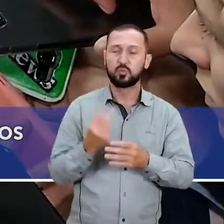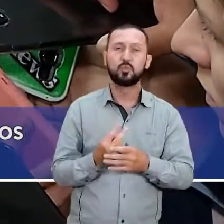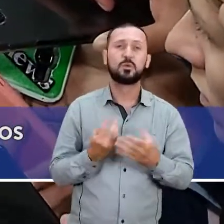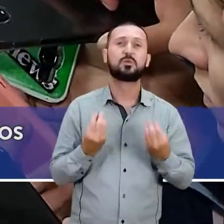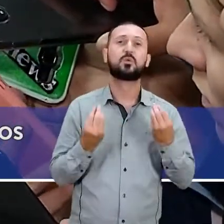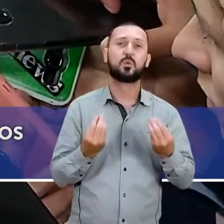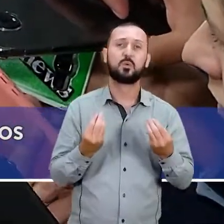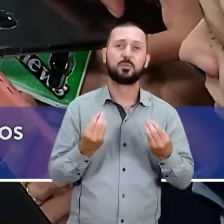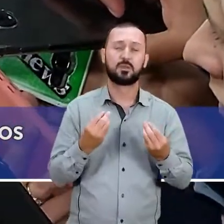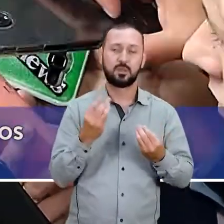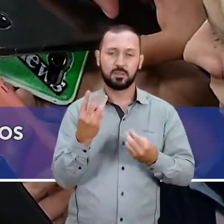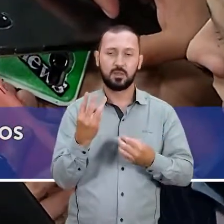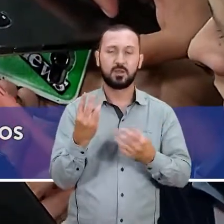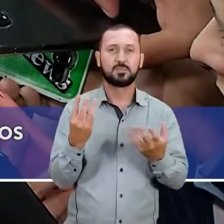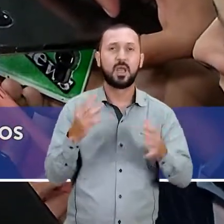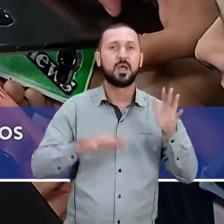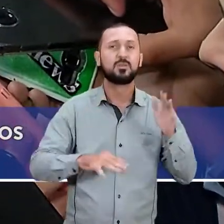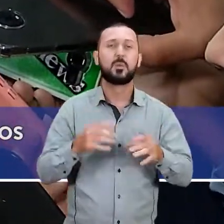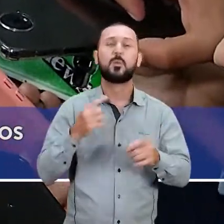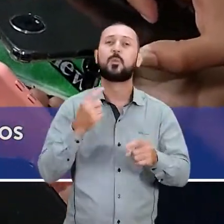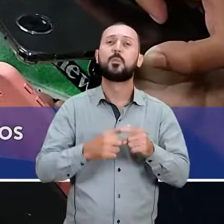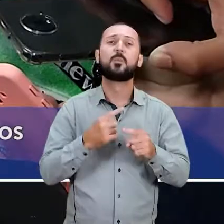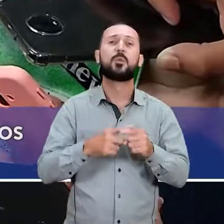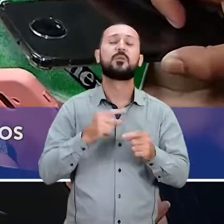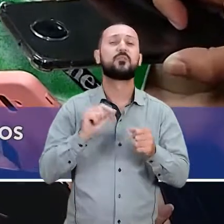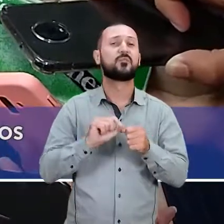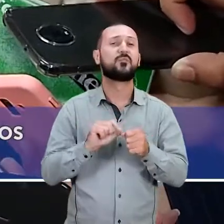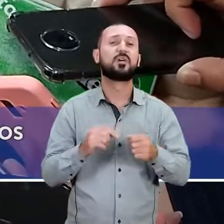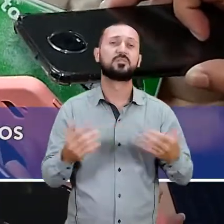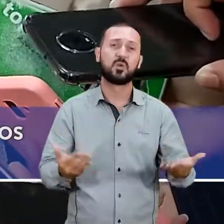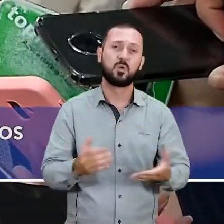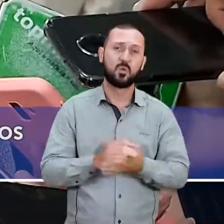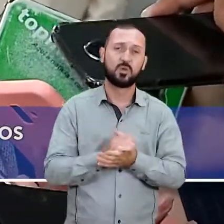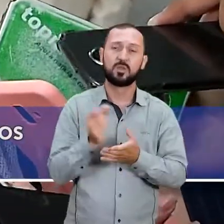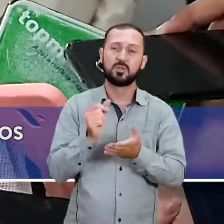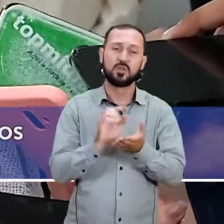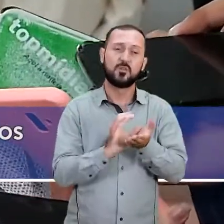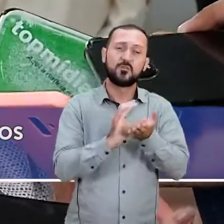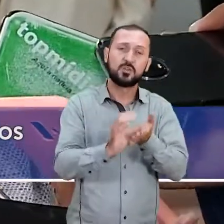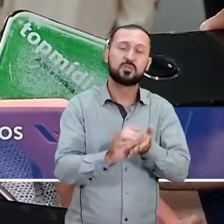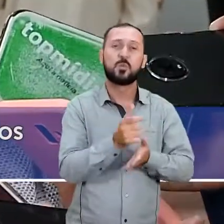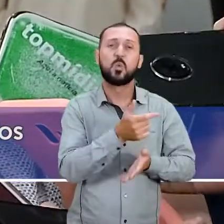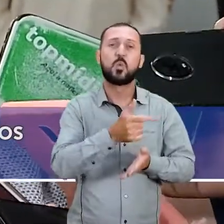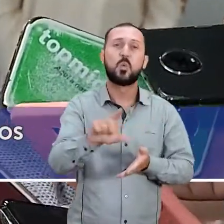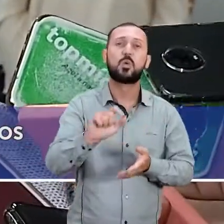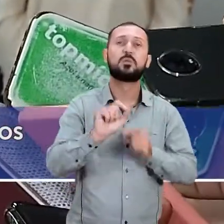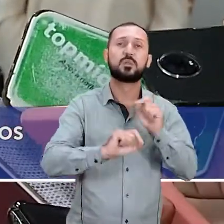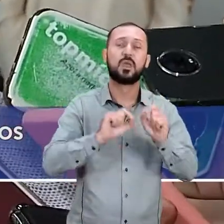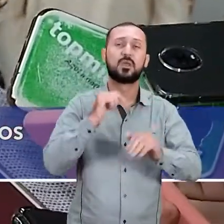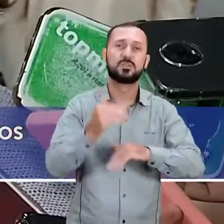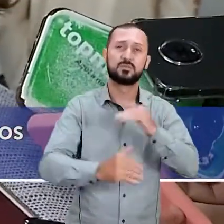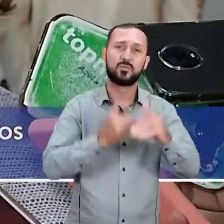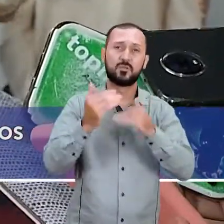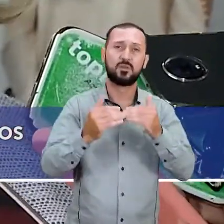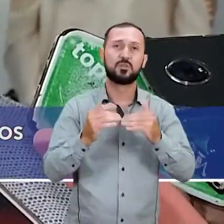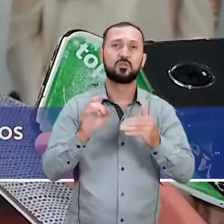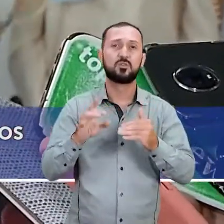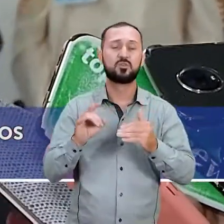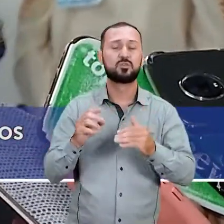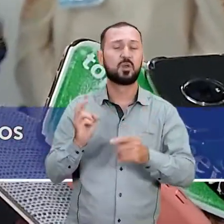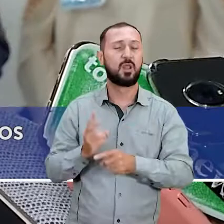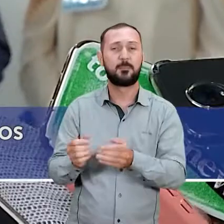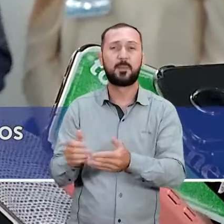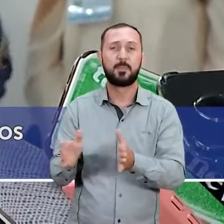2 escolas, até 3 escolas às vezes, por que não o fazer e investir naquilo que é desenvolvimento e não